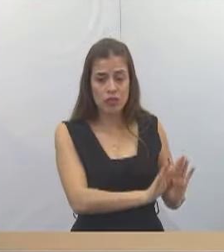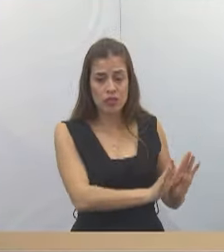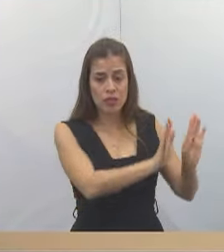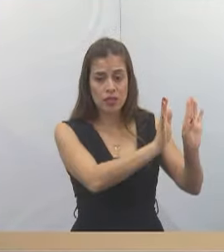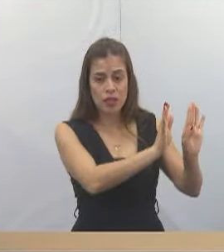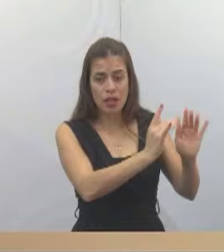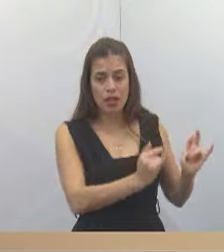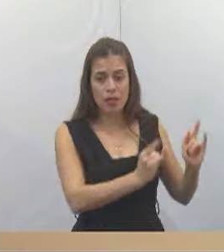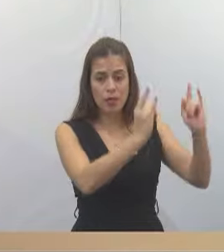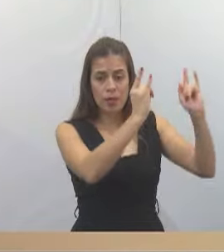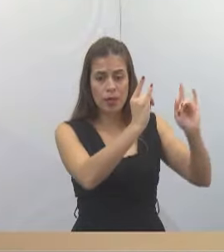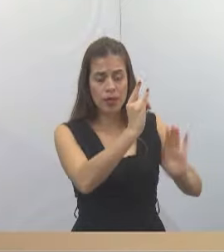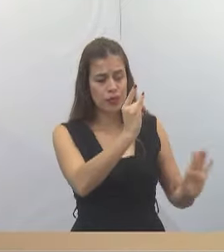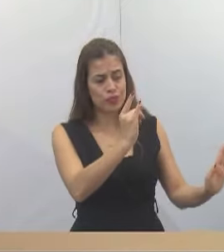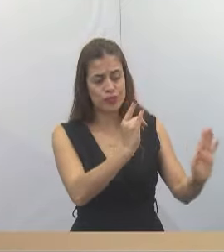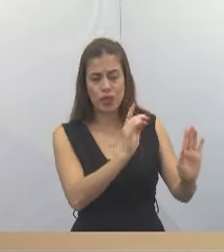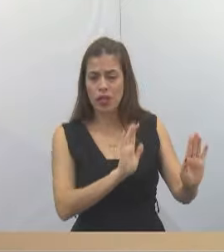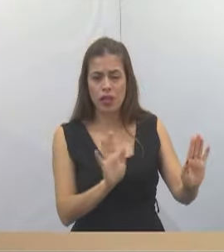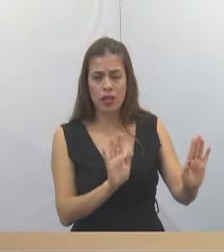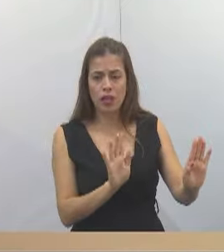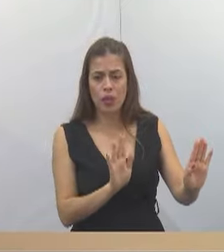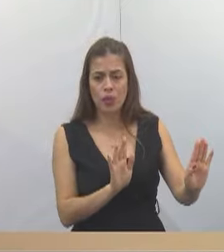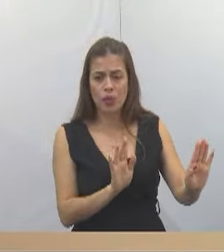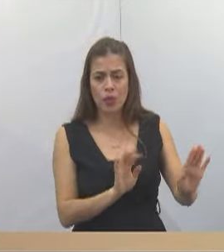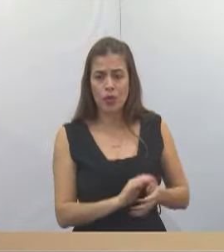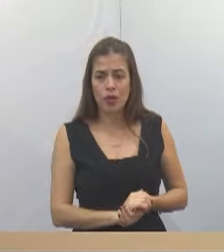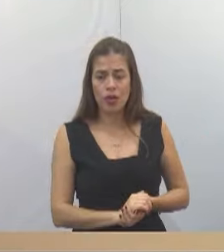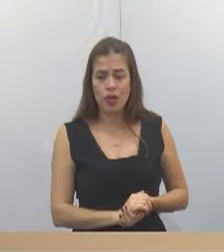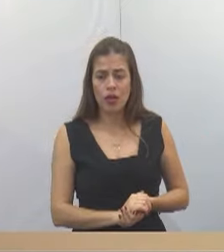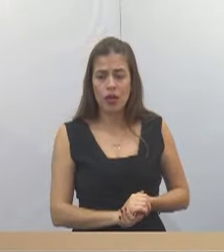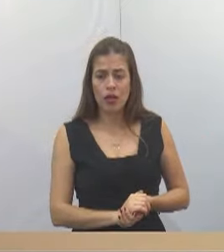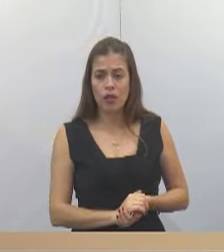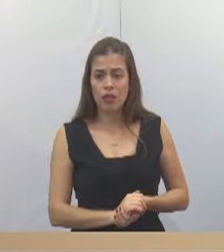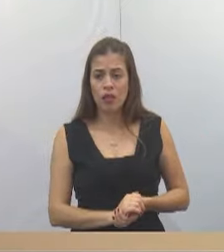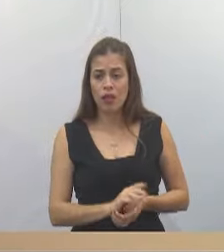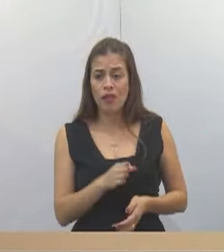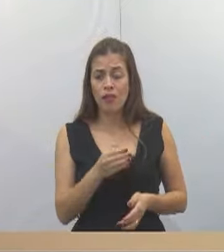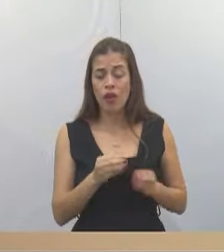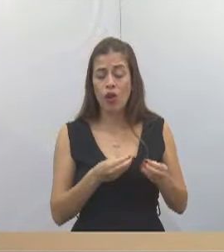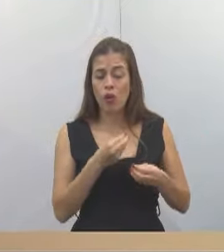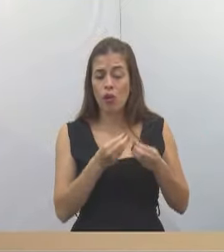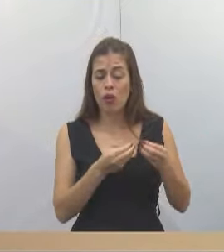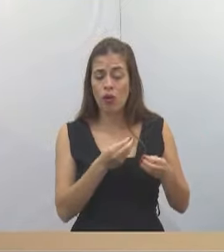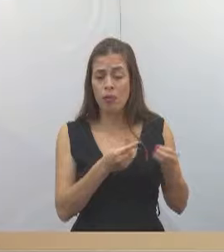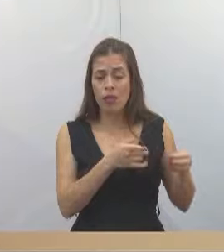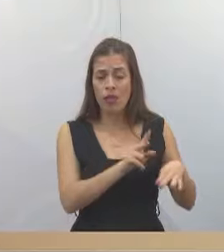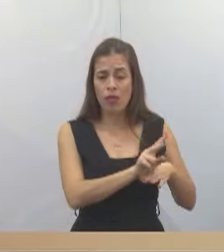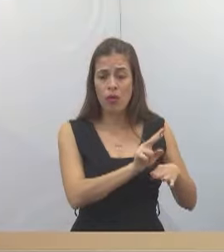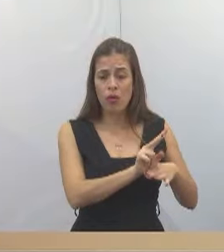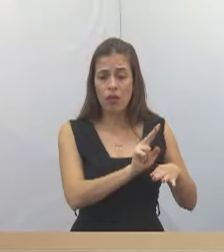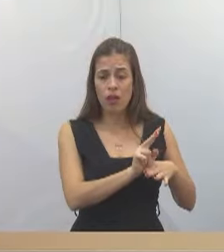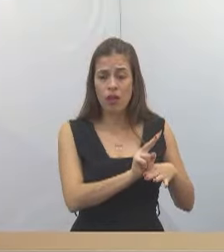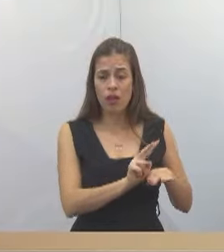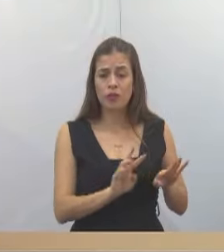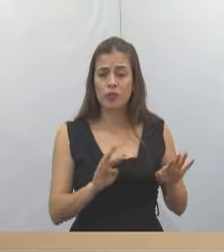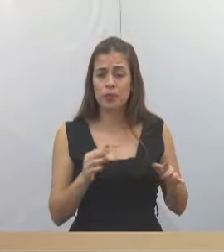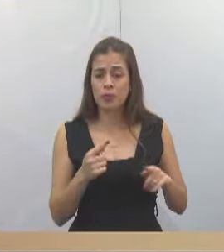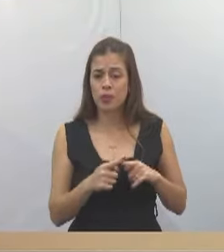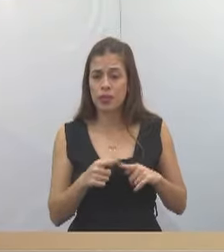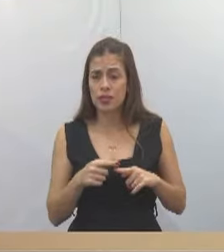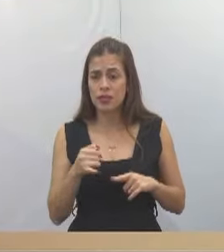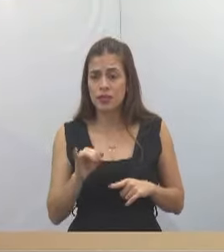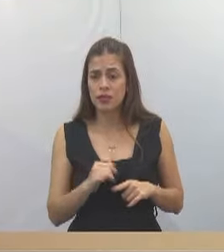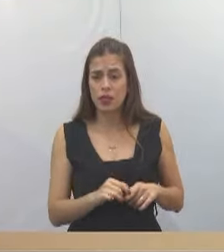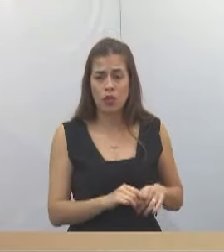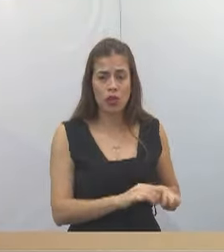está aqui em plenário, o problema não é o animal na sacada. O problema é a forma que ele é tratado. Porque se está na sacada,